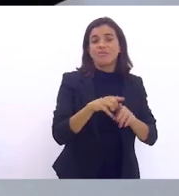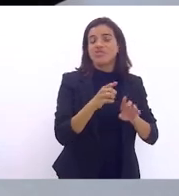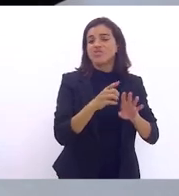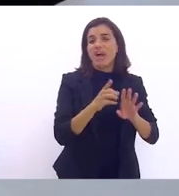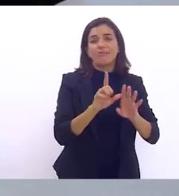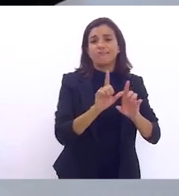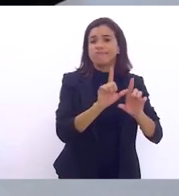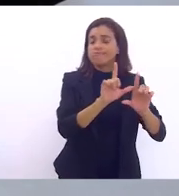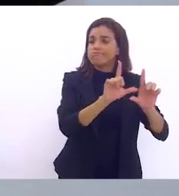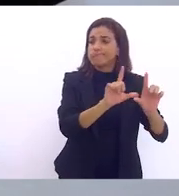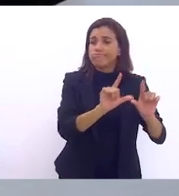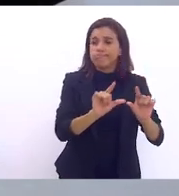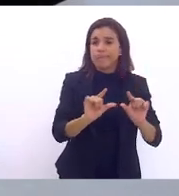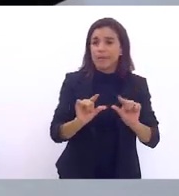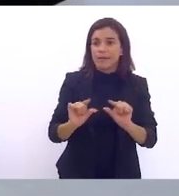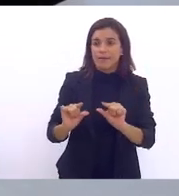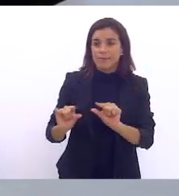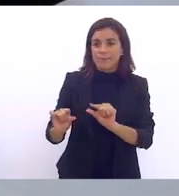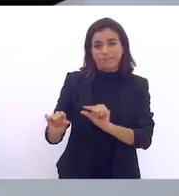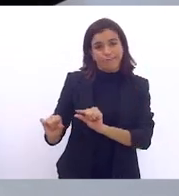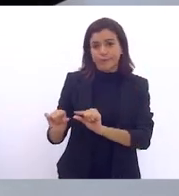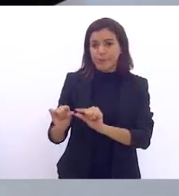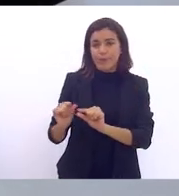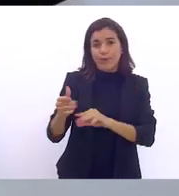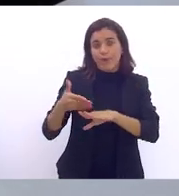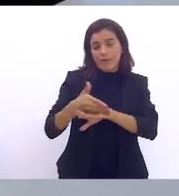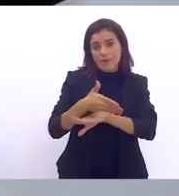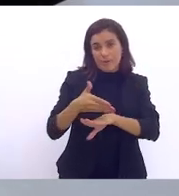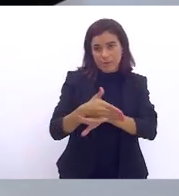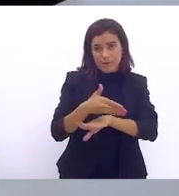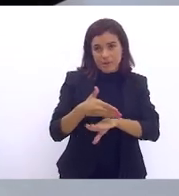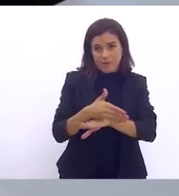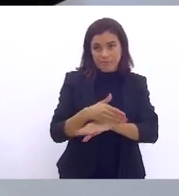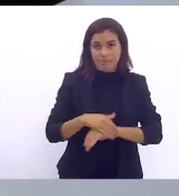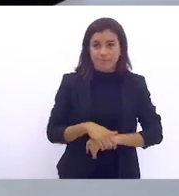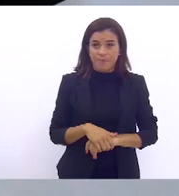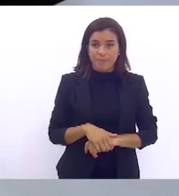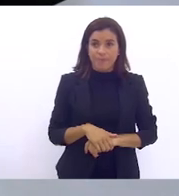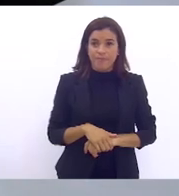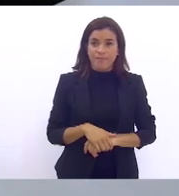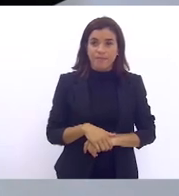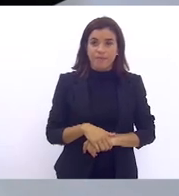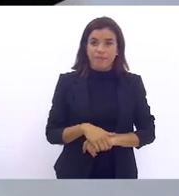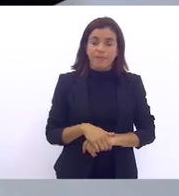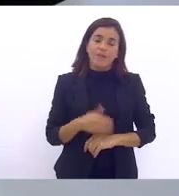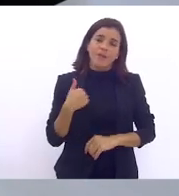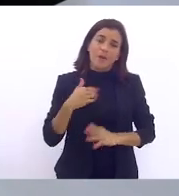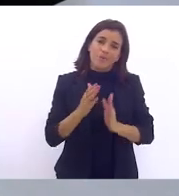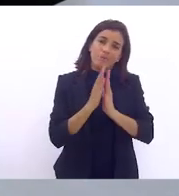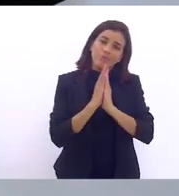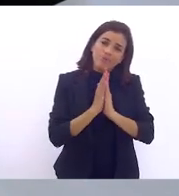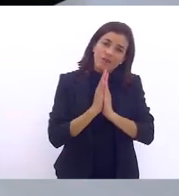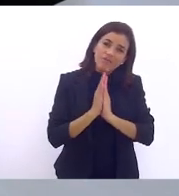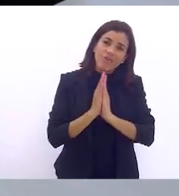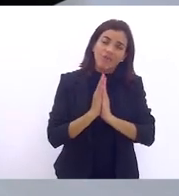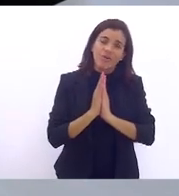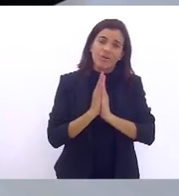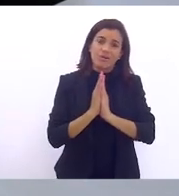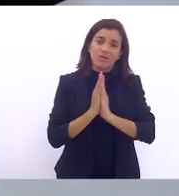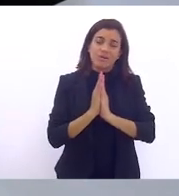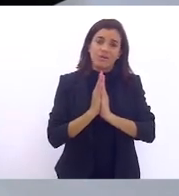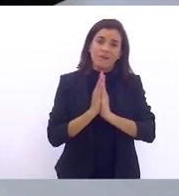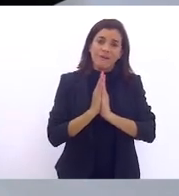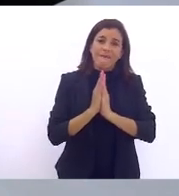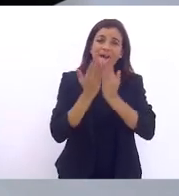da região para não para evitar esse tipo de problema então hoje aqui eu tô suplicando a vocês que revejam